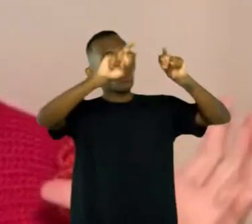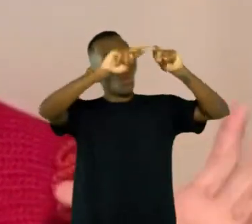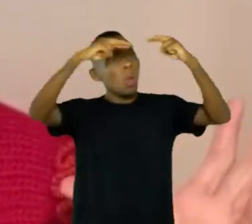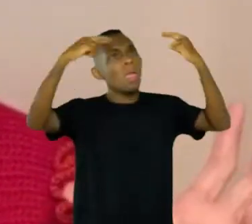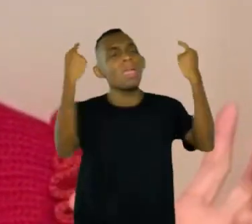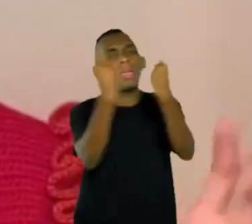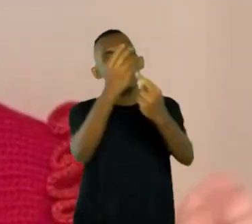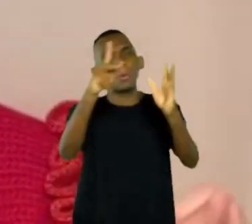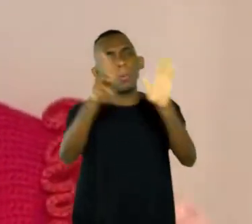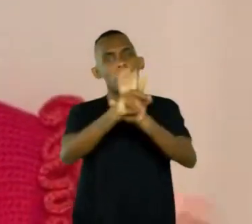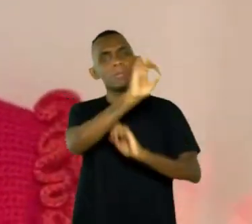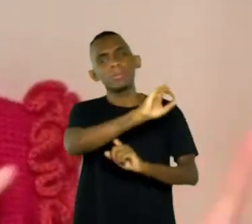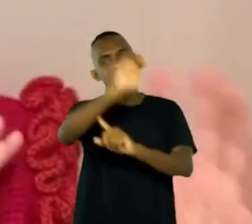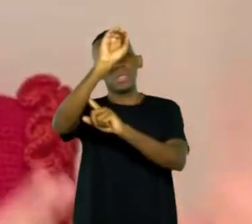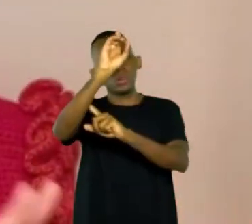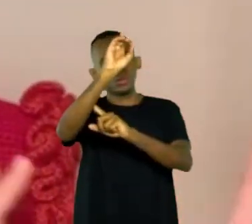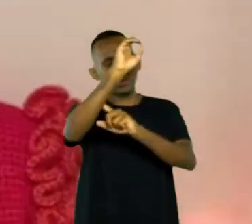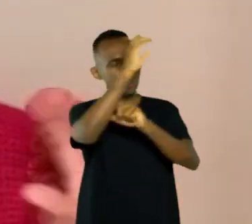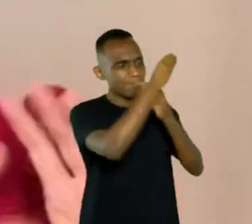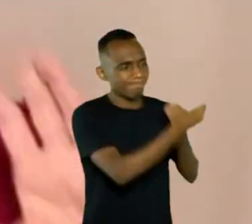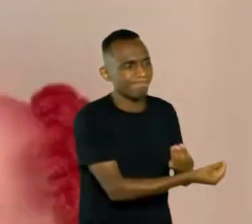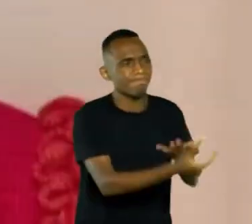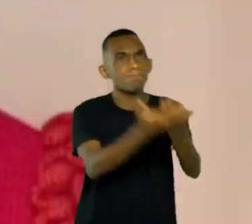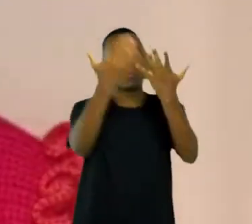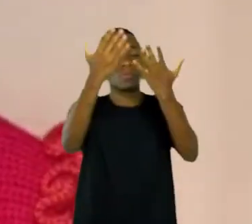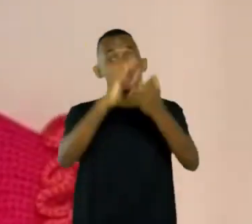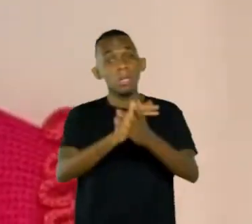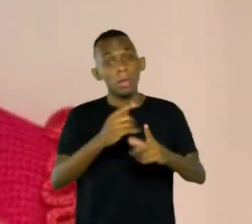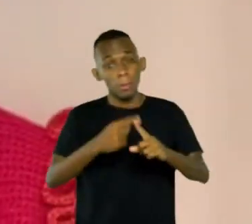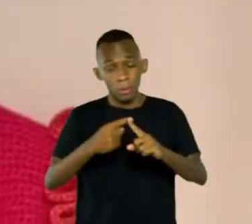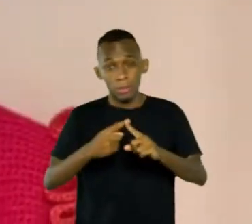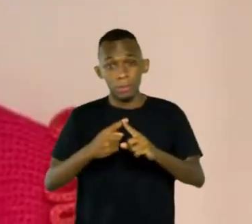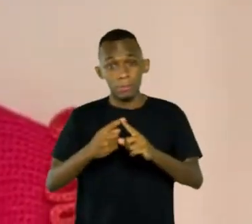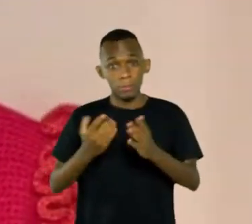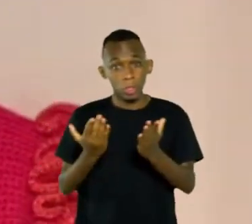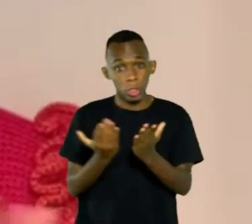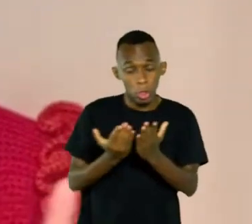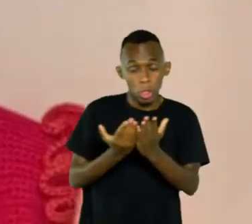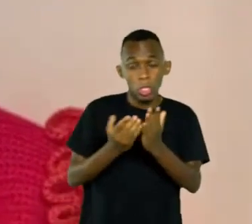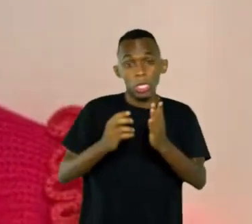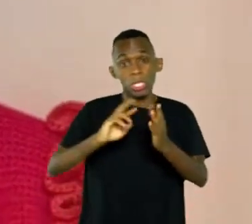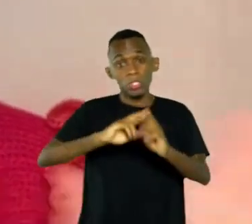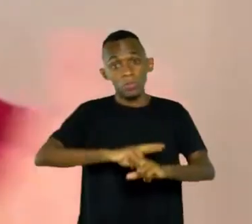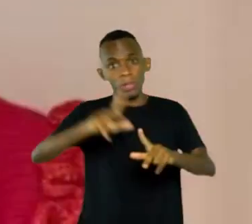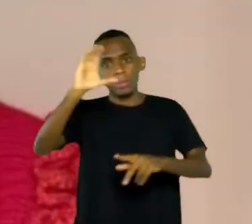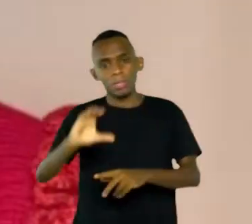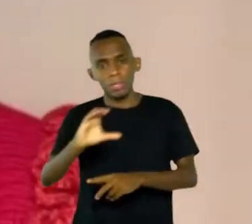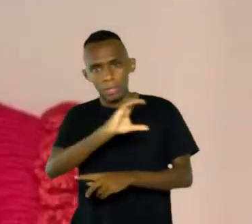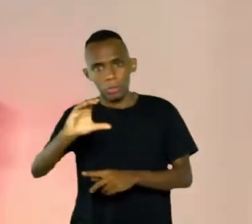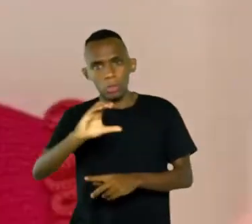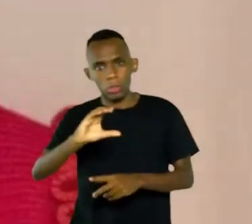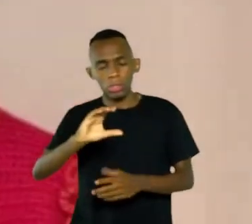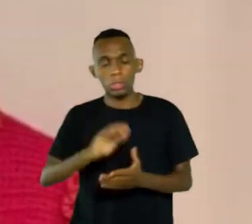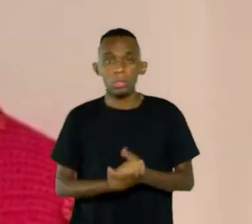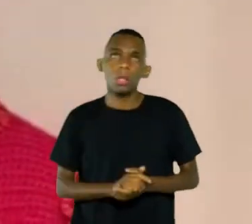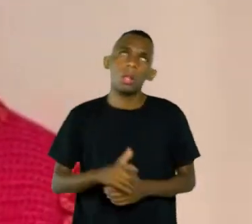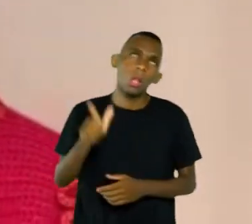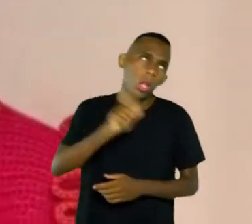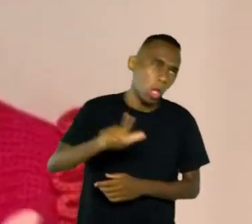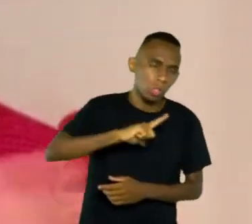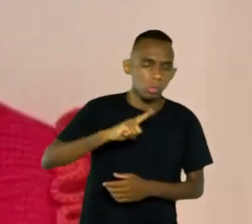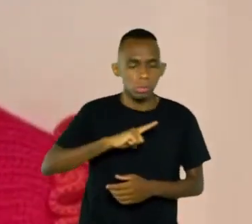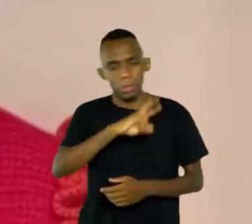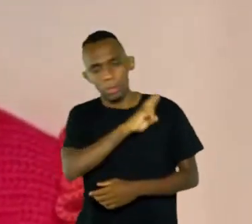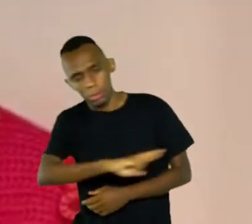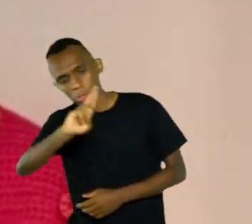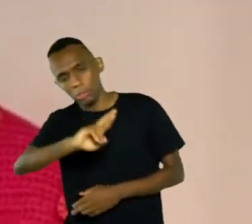muito forte, porque não é um pouco diferente da religião católica, na minha opinião, uma fé mais fervorosa. E é claro que existem religiões e religiões, tá?